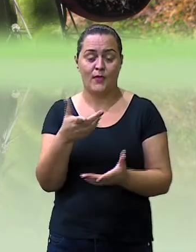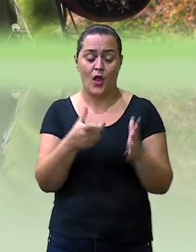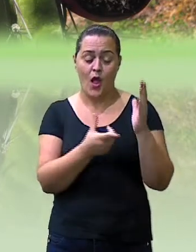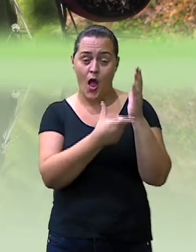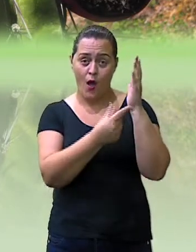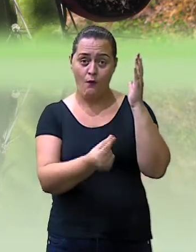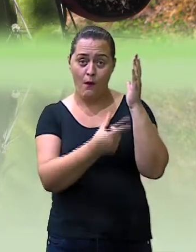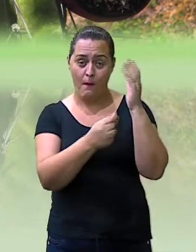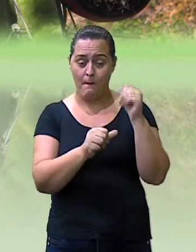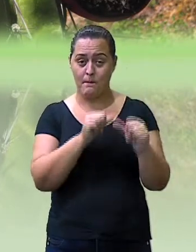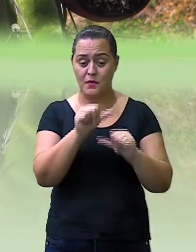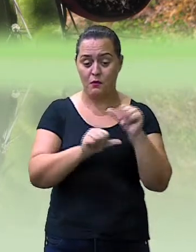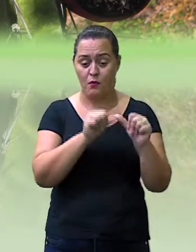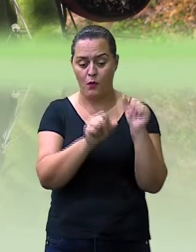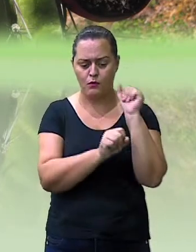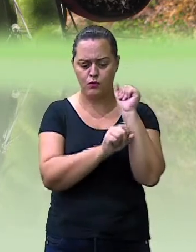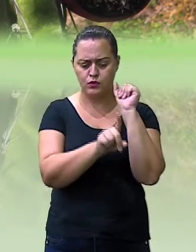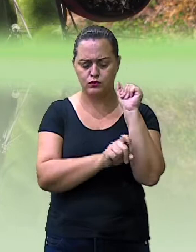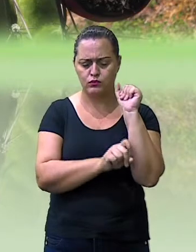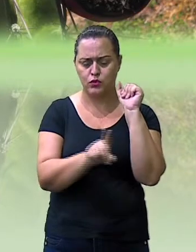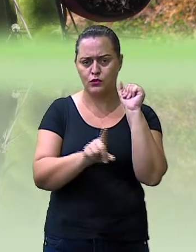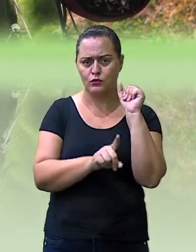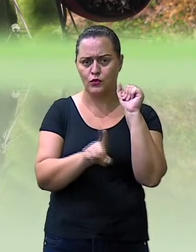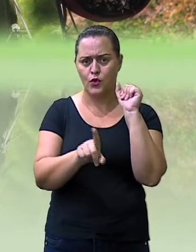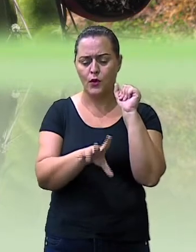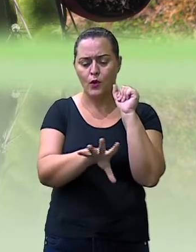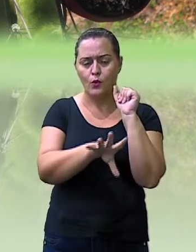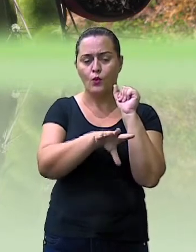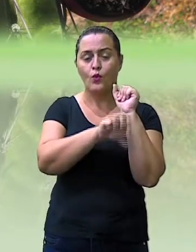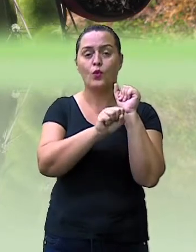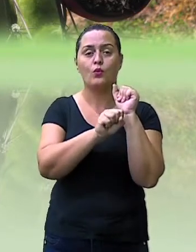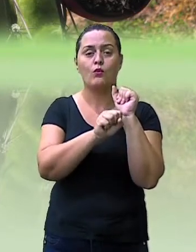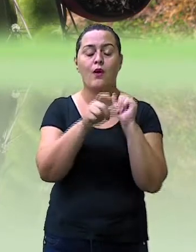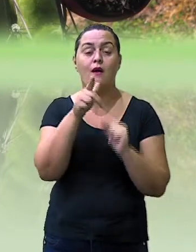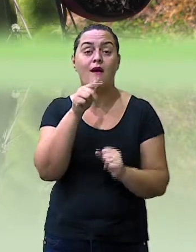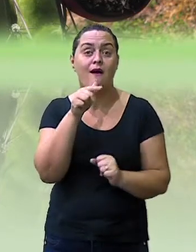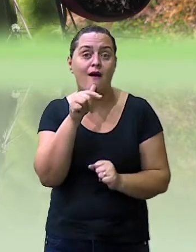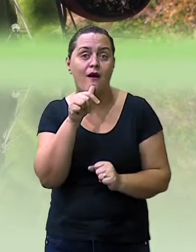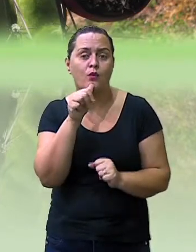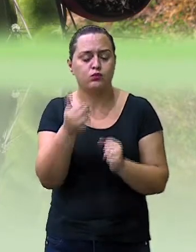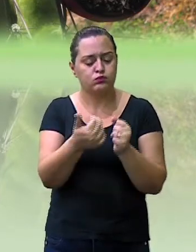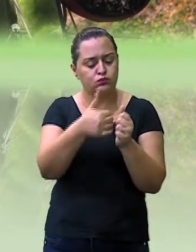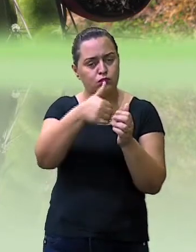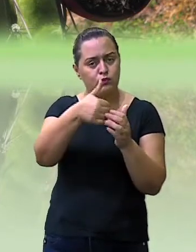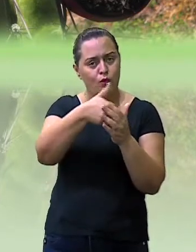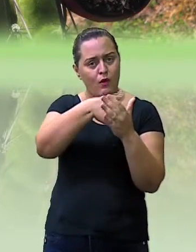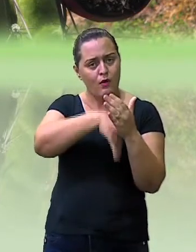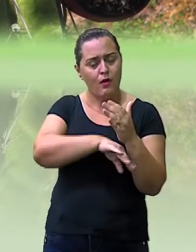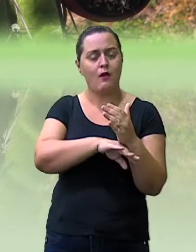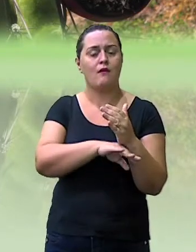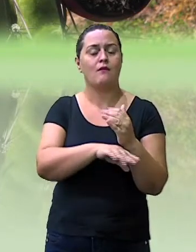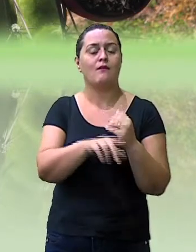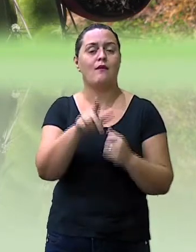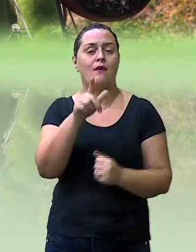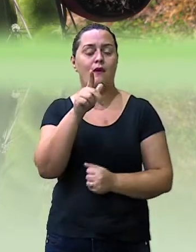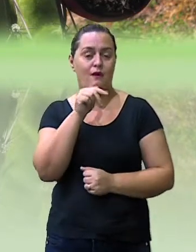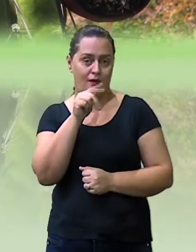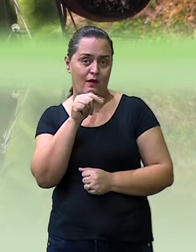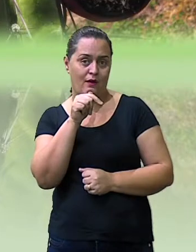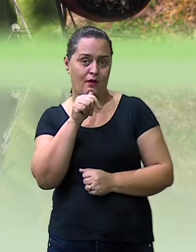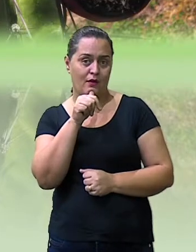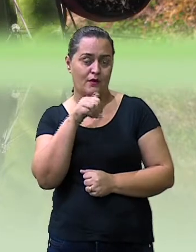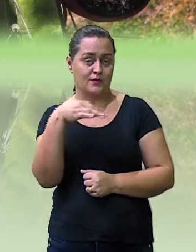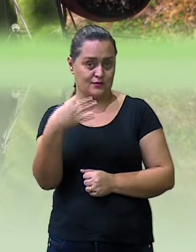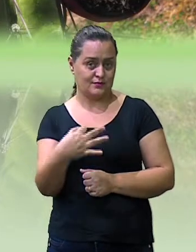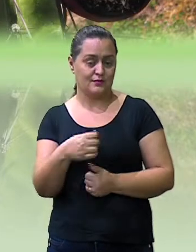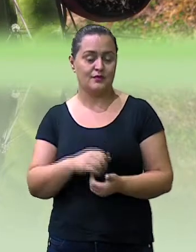de água. O caule é capaz de armazenar grande quantidade de água. Os